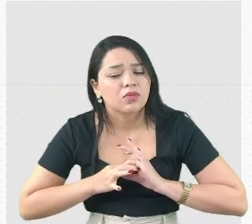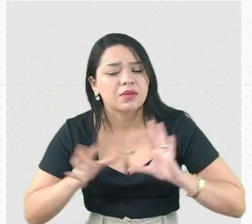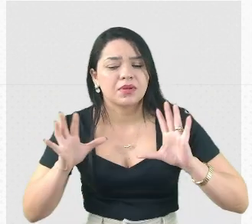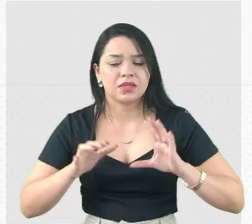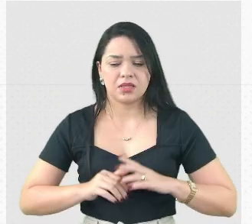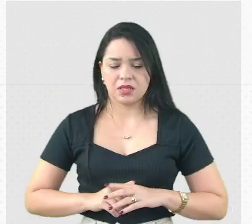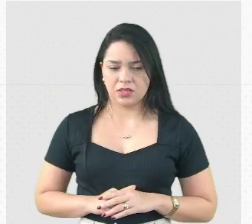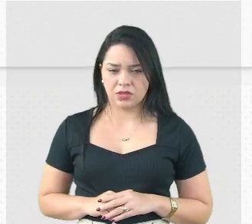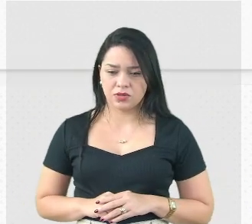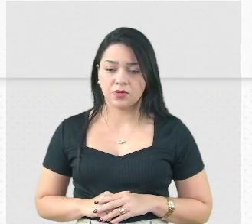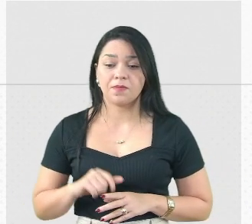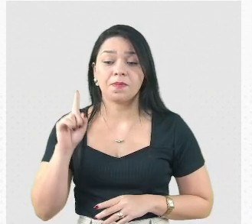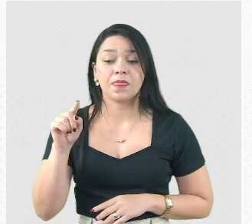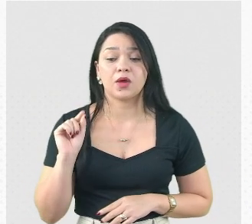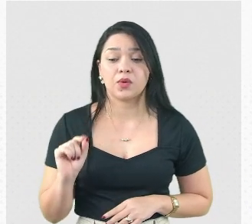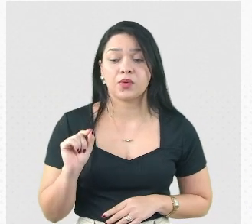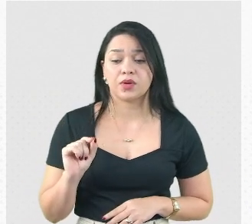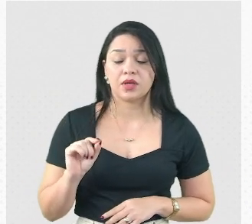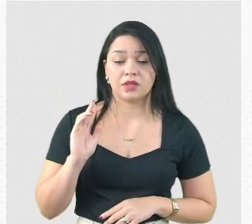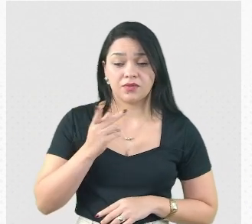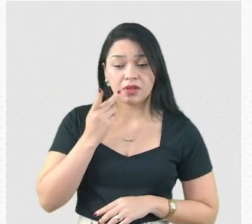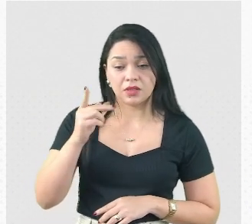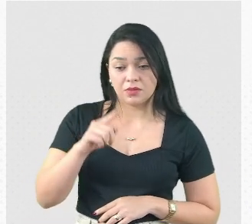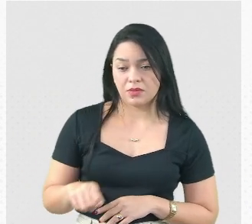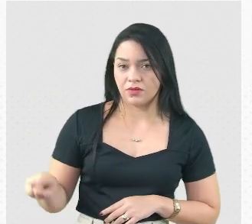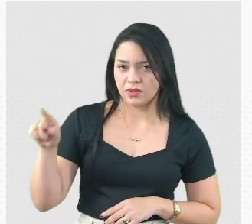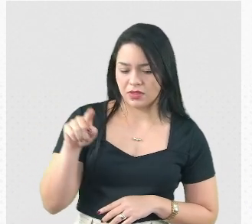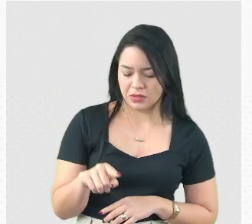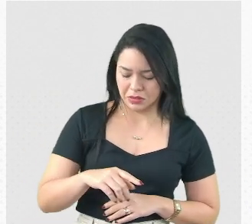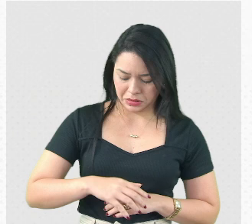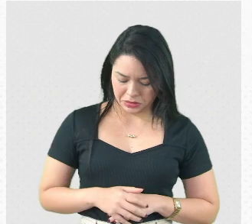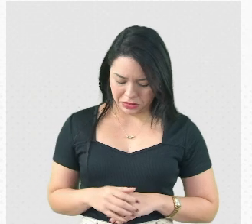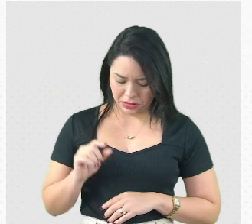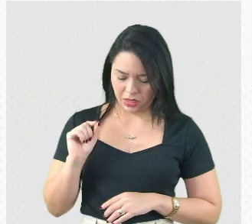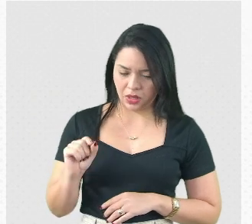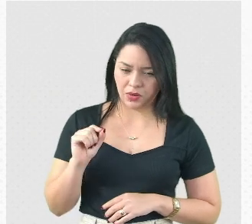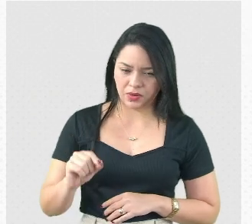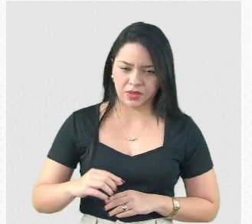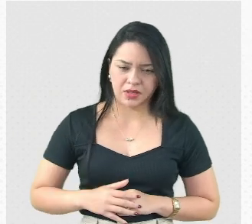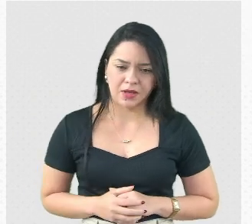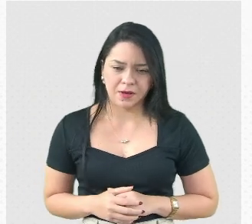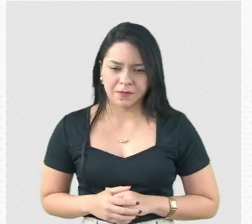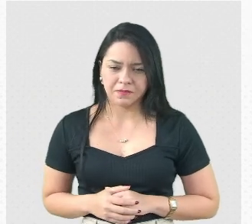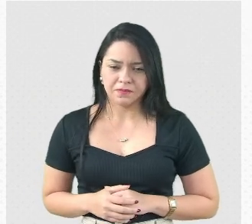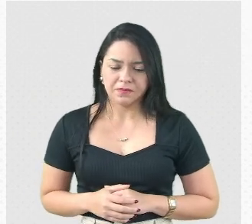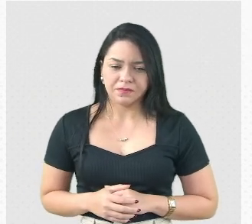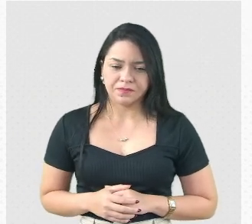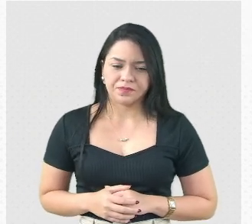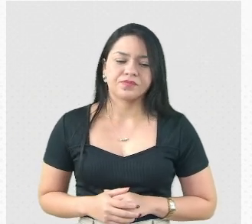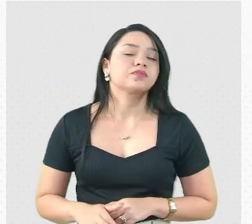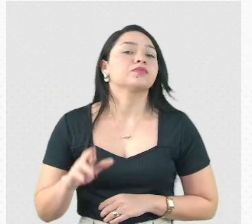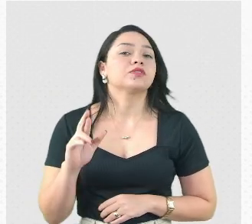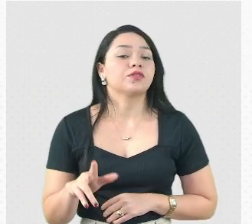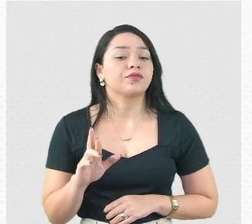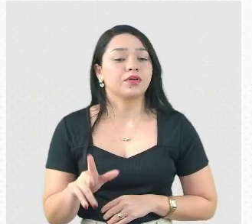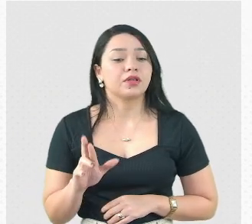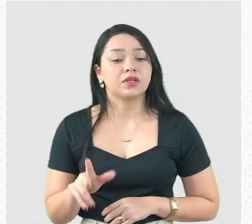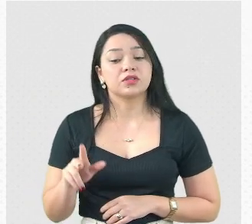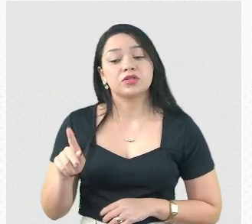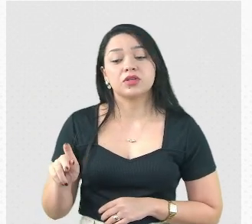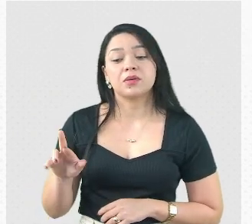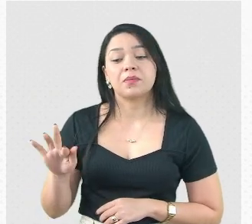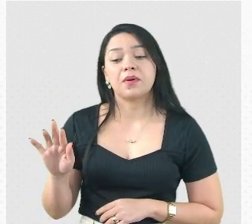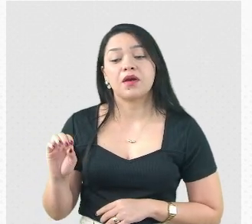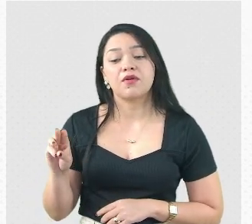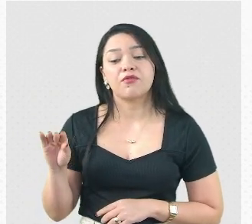autonomia. Esta aptidão física que eu estou falando aqui para vocês é uma aptidão física diferente de